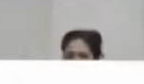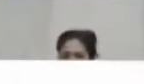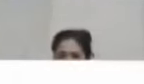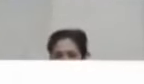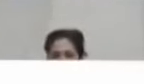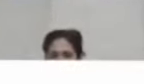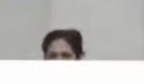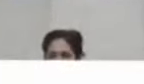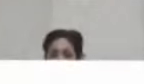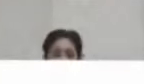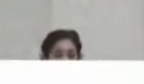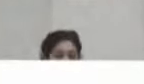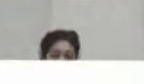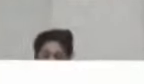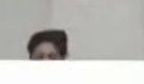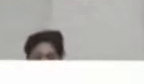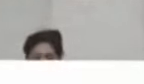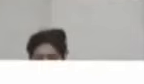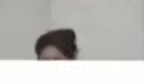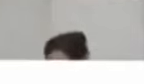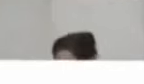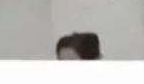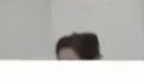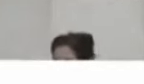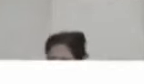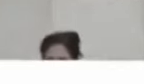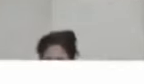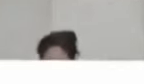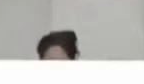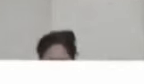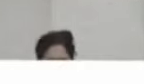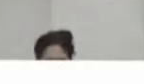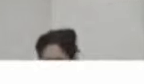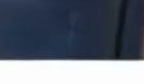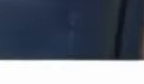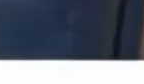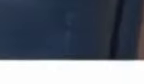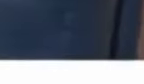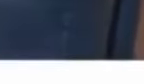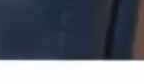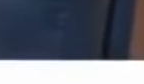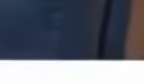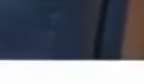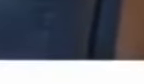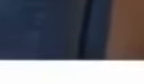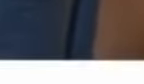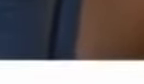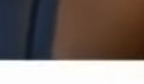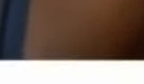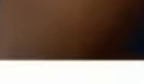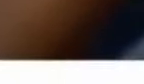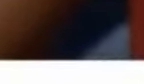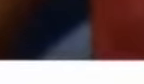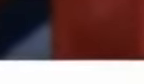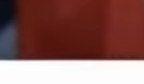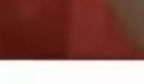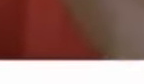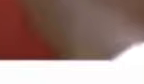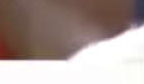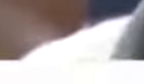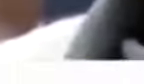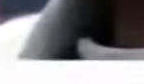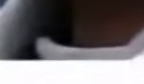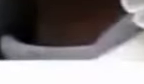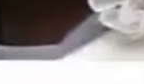Sabotage cresceu na periferia da Zona Sul da capital. Ainda jovem, se envolveu no mundo do crime, mas encontrou na música o começo de